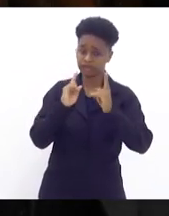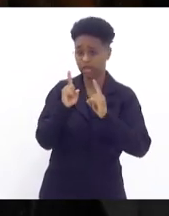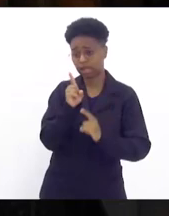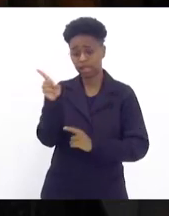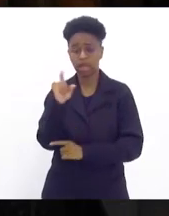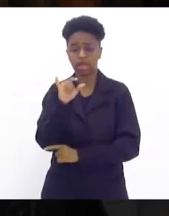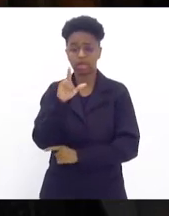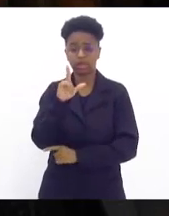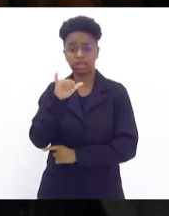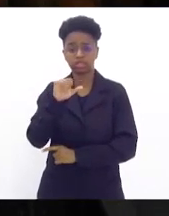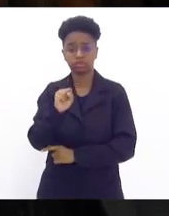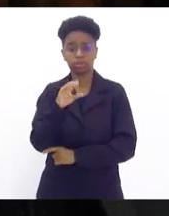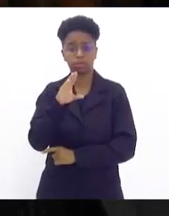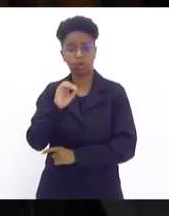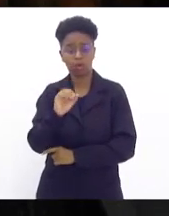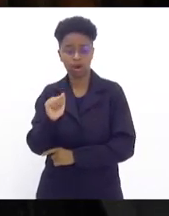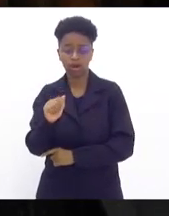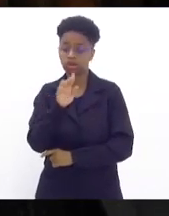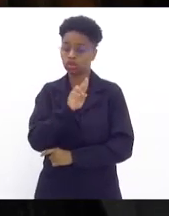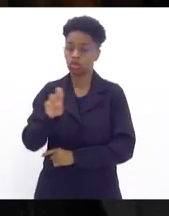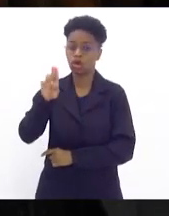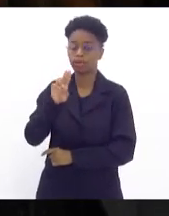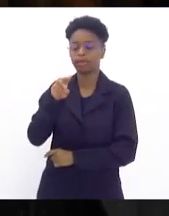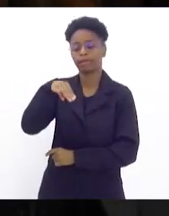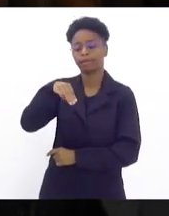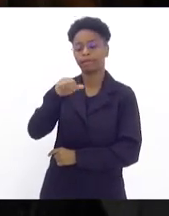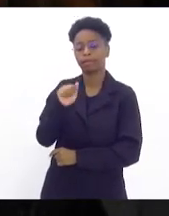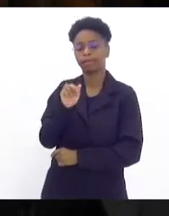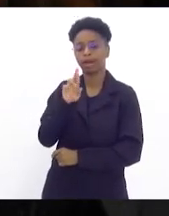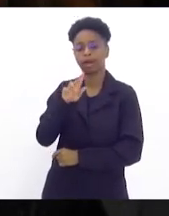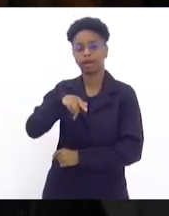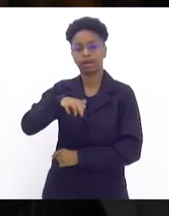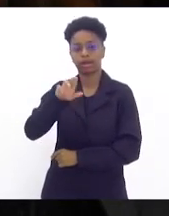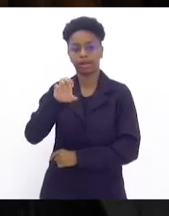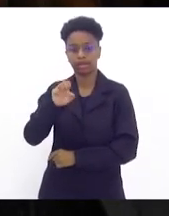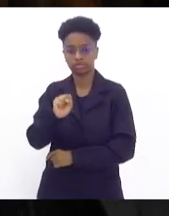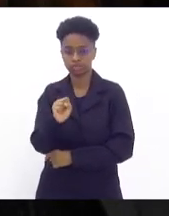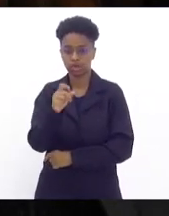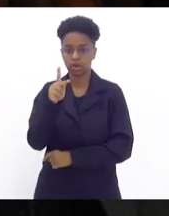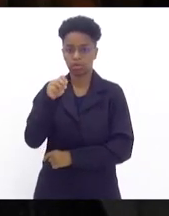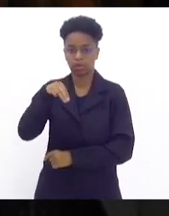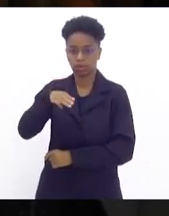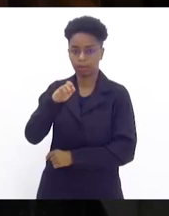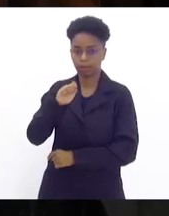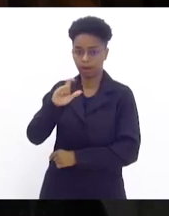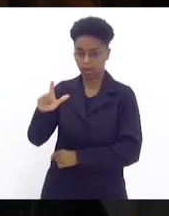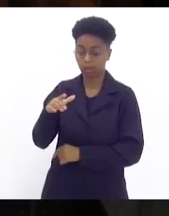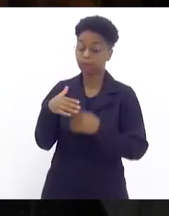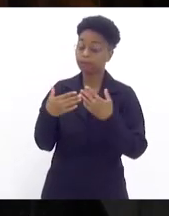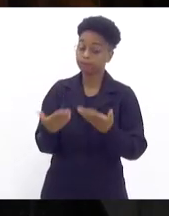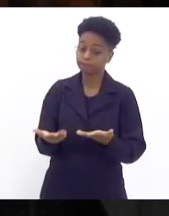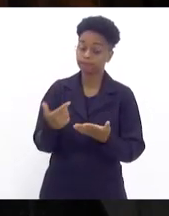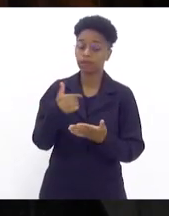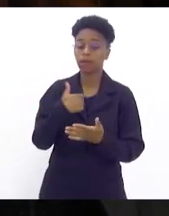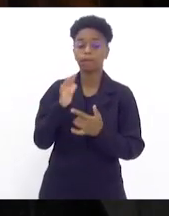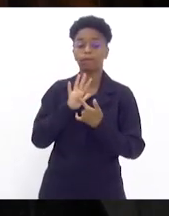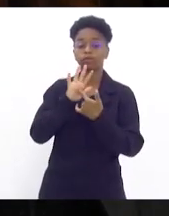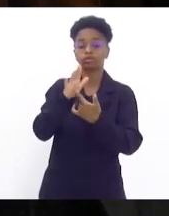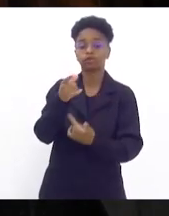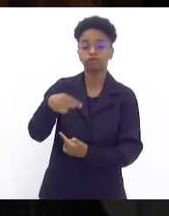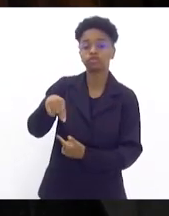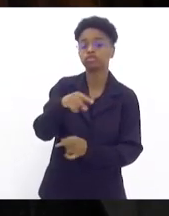chama-se Marquês de Pombal então eu tô querendo mostrar que a